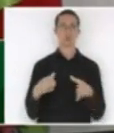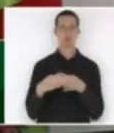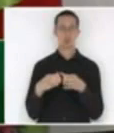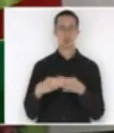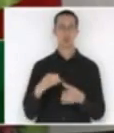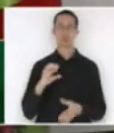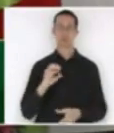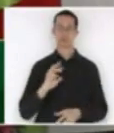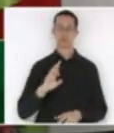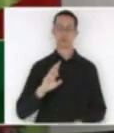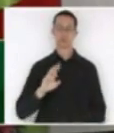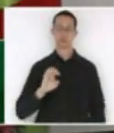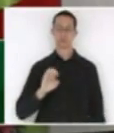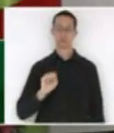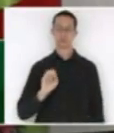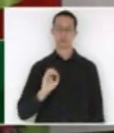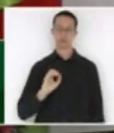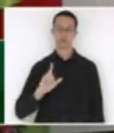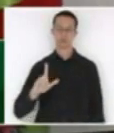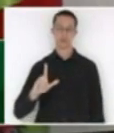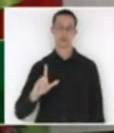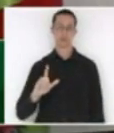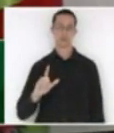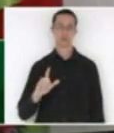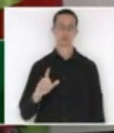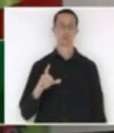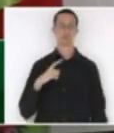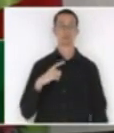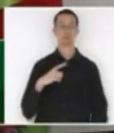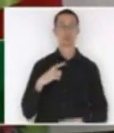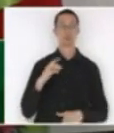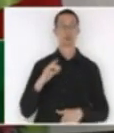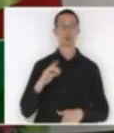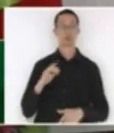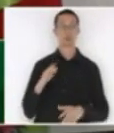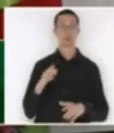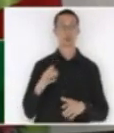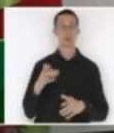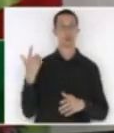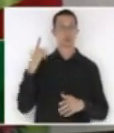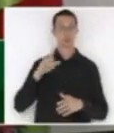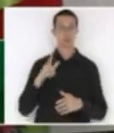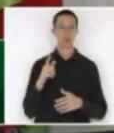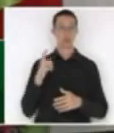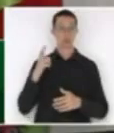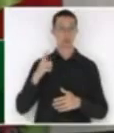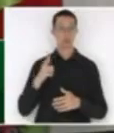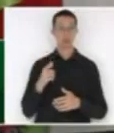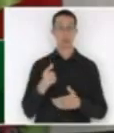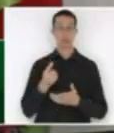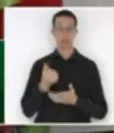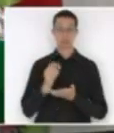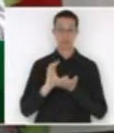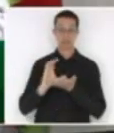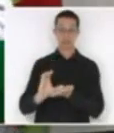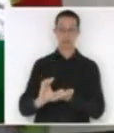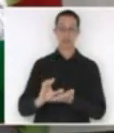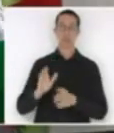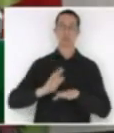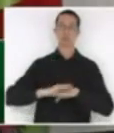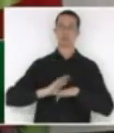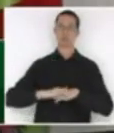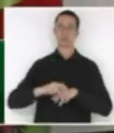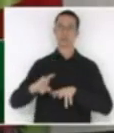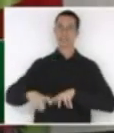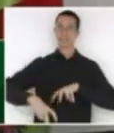trabalha não só com a possibilidade de acesso ao crédito para os agricultores,